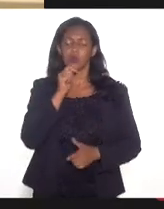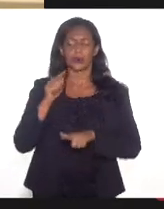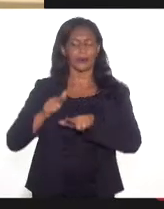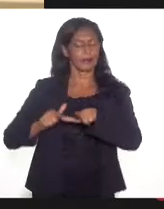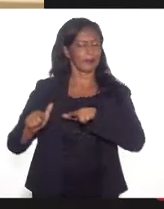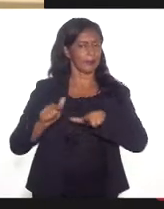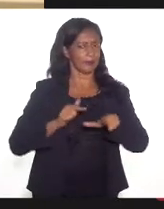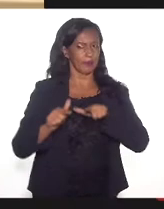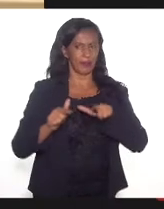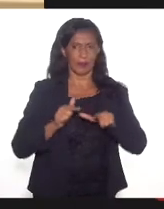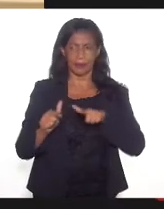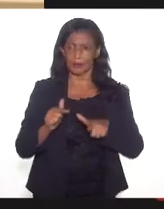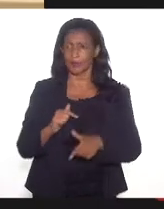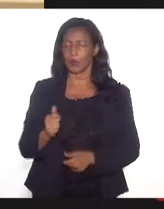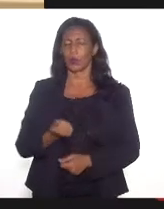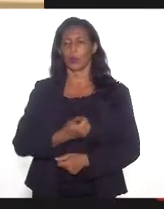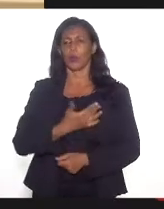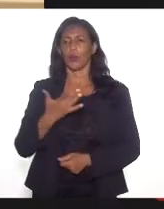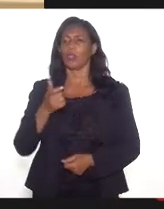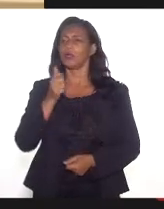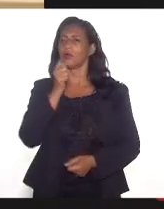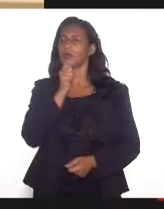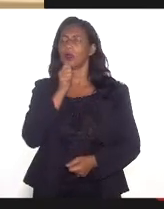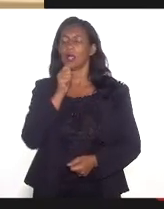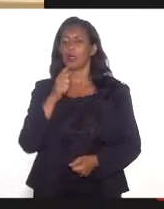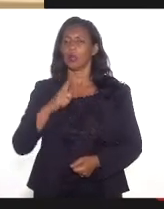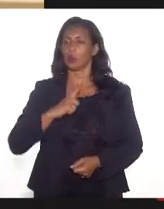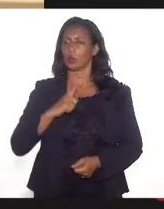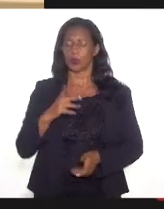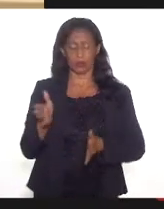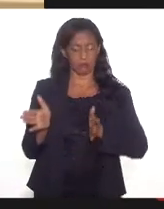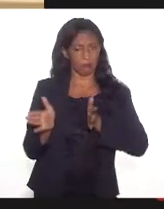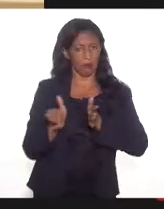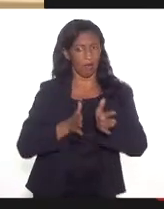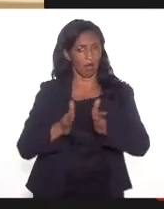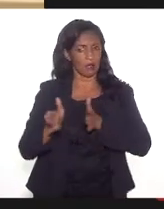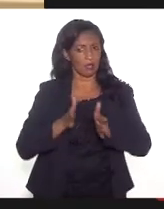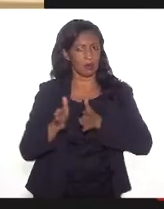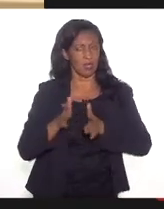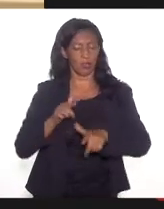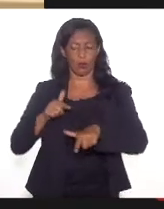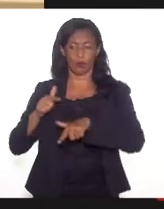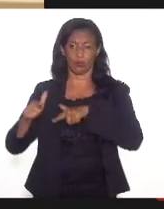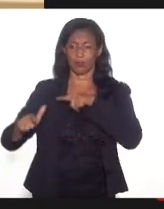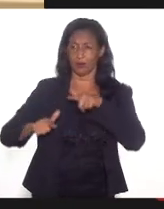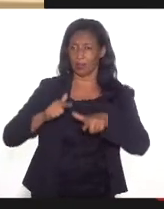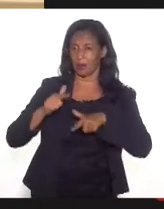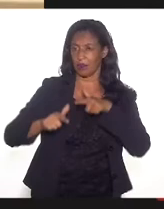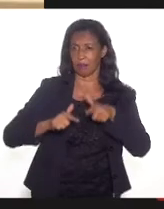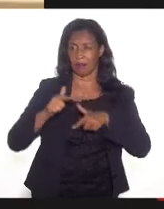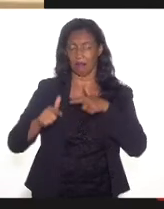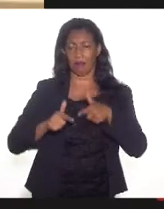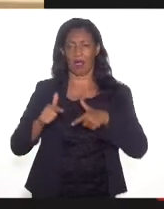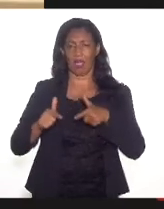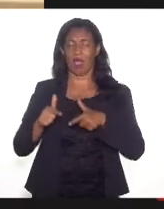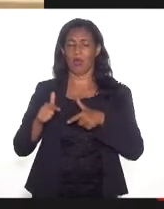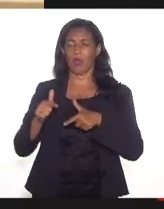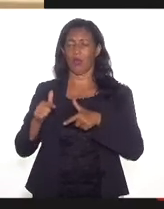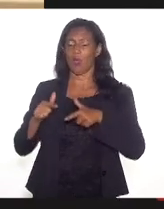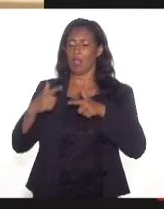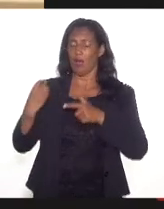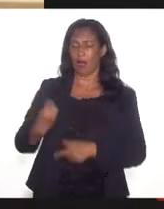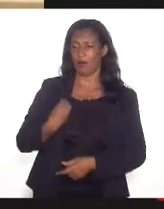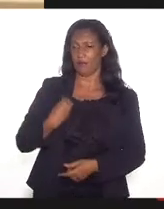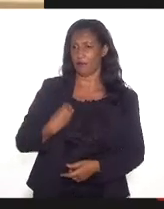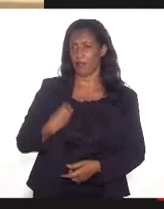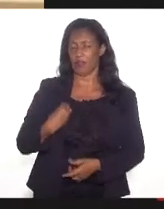Quantas pessoas hoje não têm acesso a emprego, não têm acesso à mobilidade urbana, não têm acesso